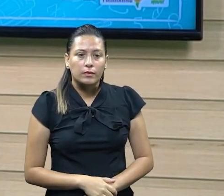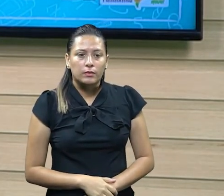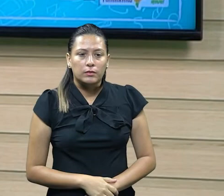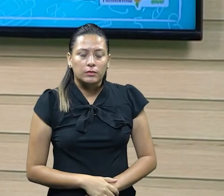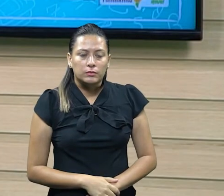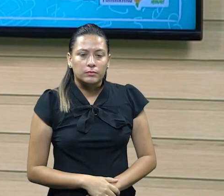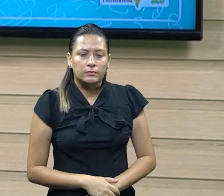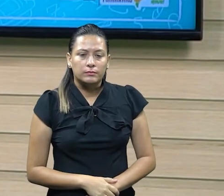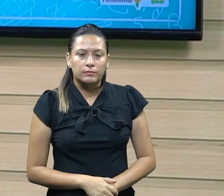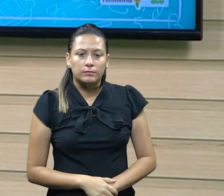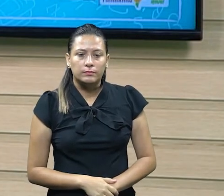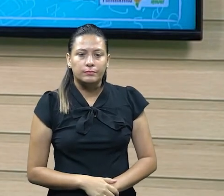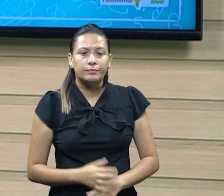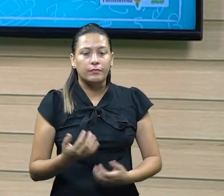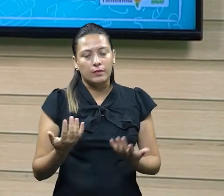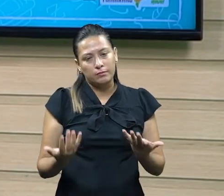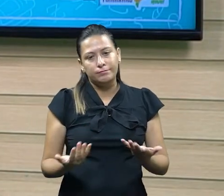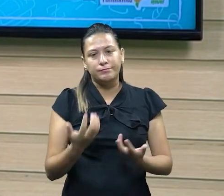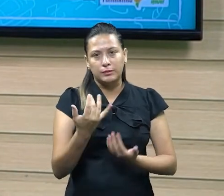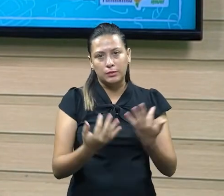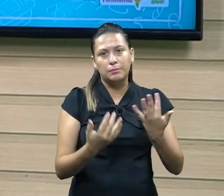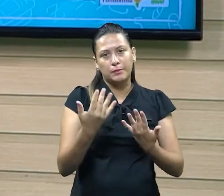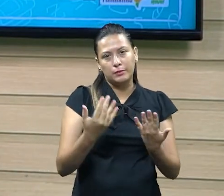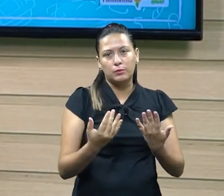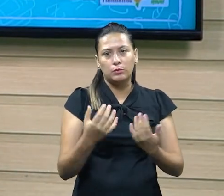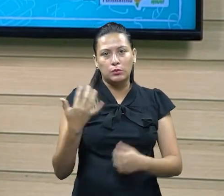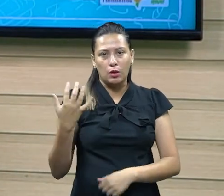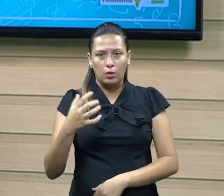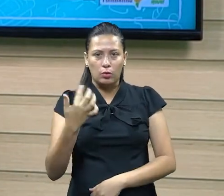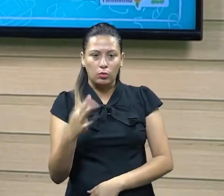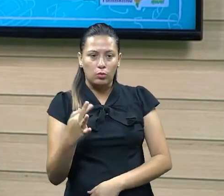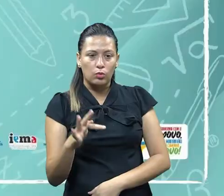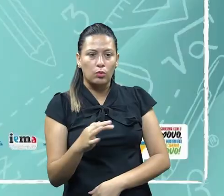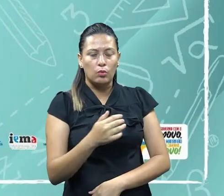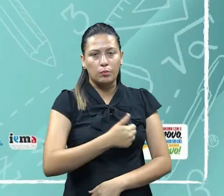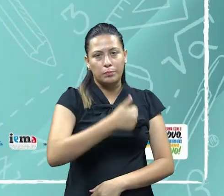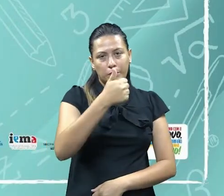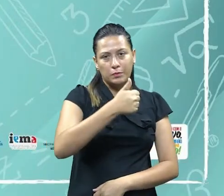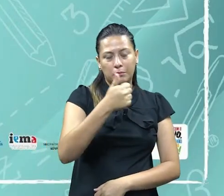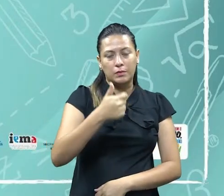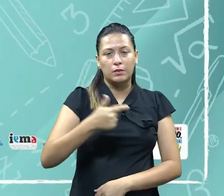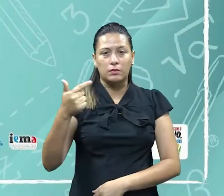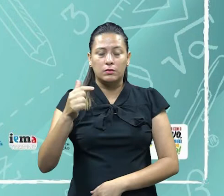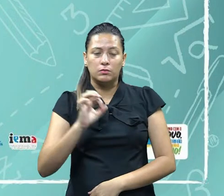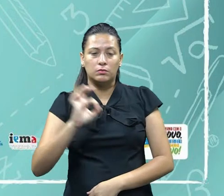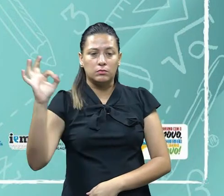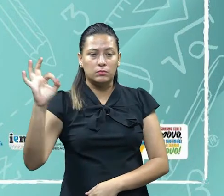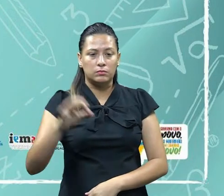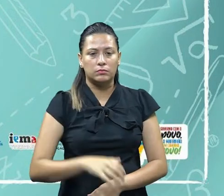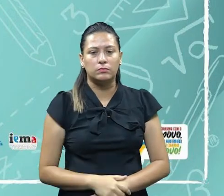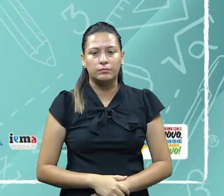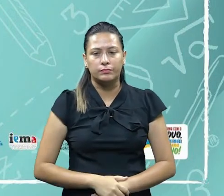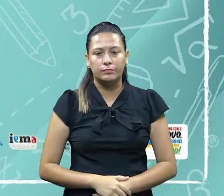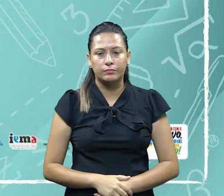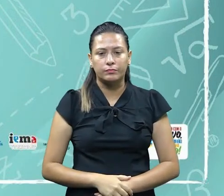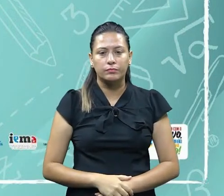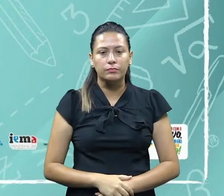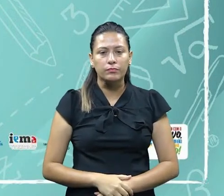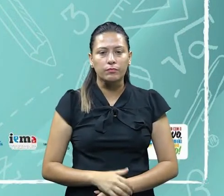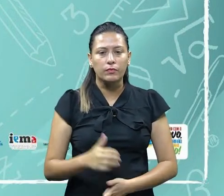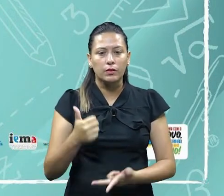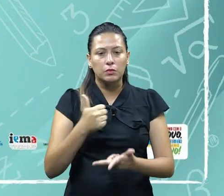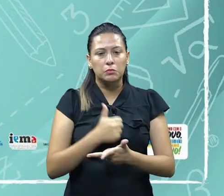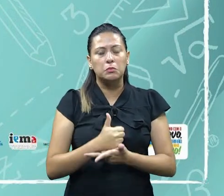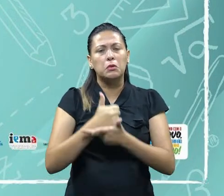dessa queimadura é por conta das queimaduras de primeiro e segundo grau. Quais são os primeiros socorros em caso de